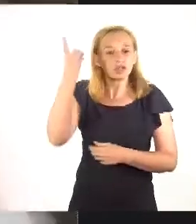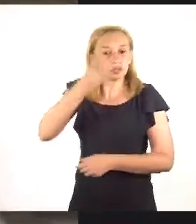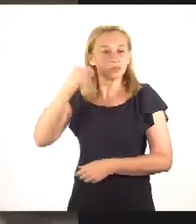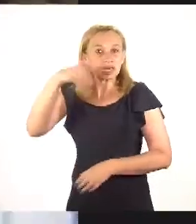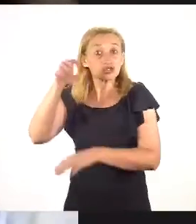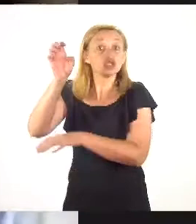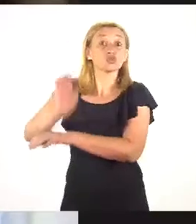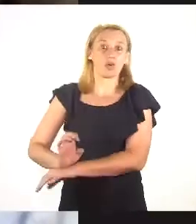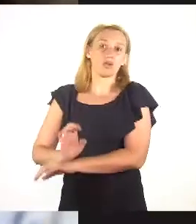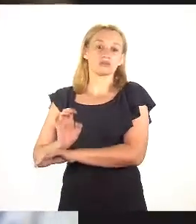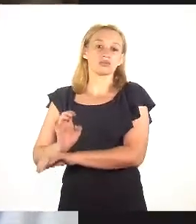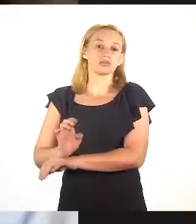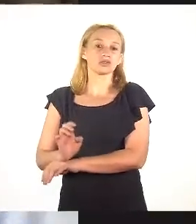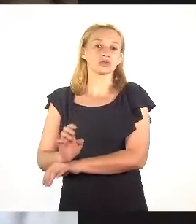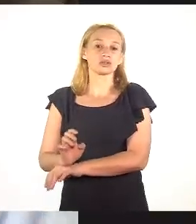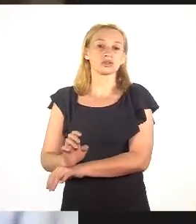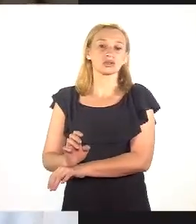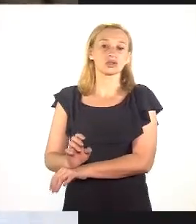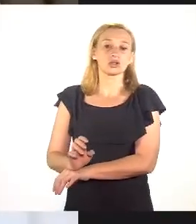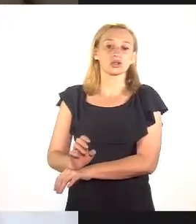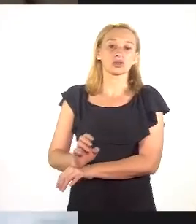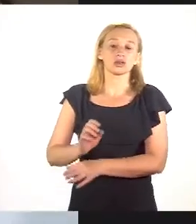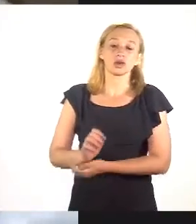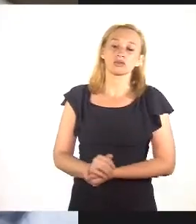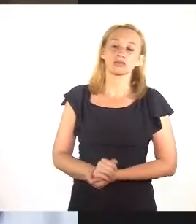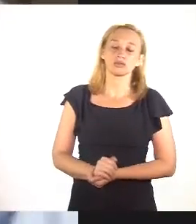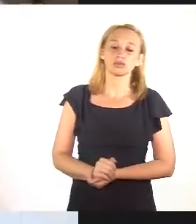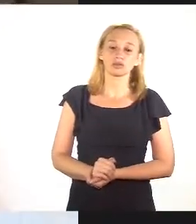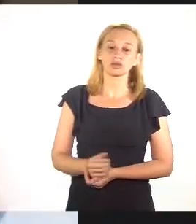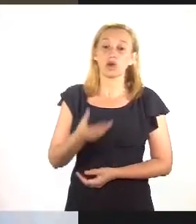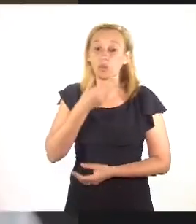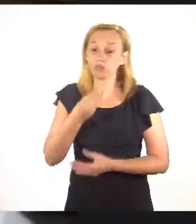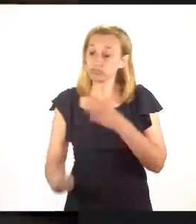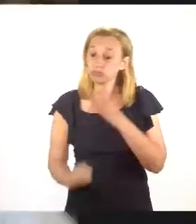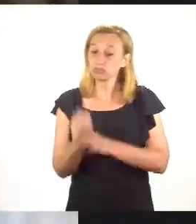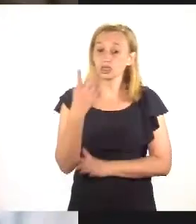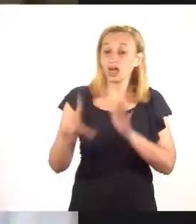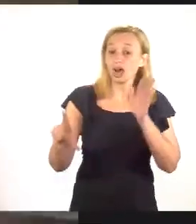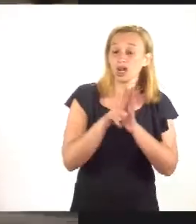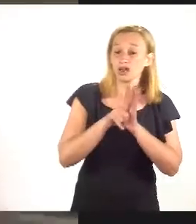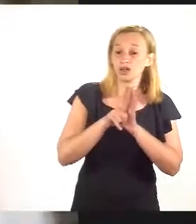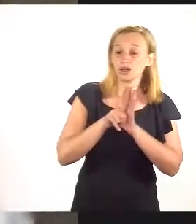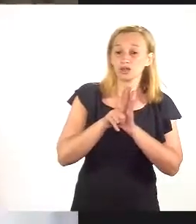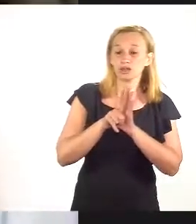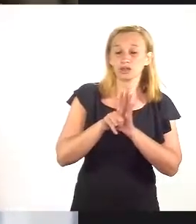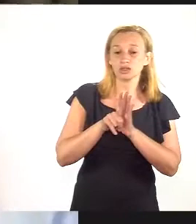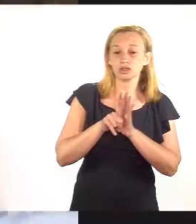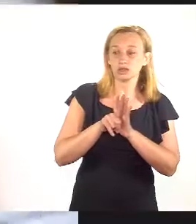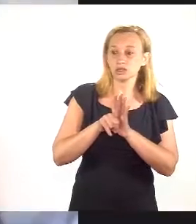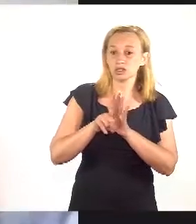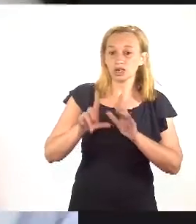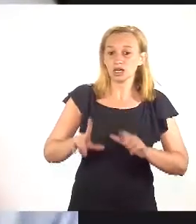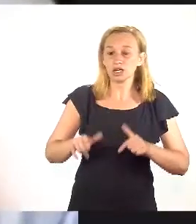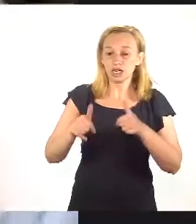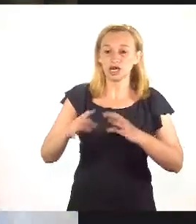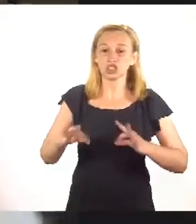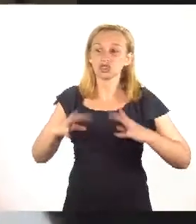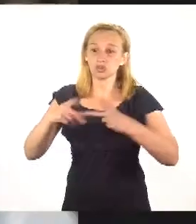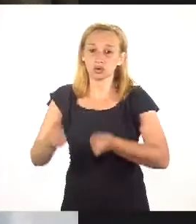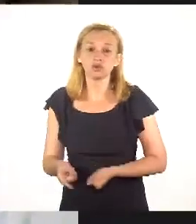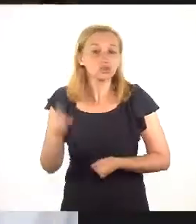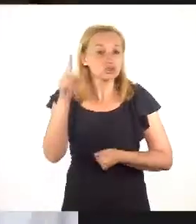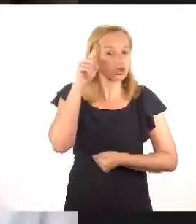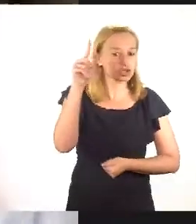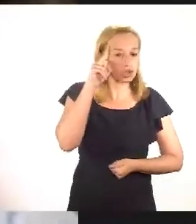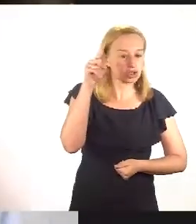Ele é um legislador amplo no estado todo, mas no dia a dia, na nossa base, a gente fica aqui